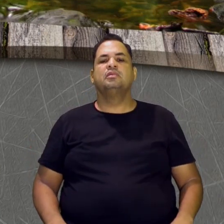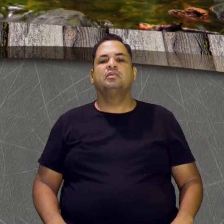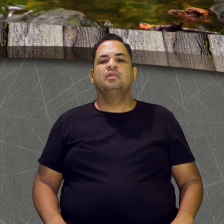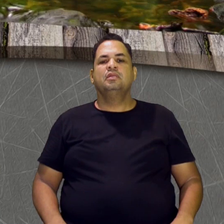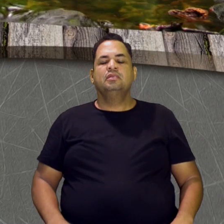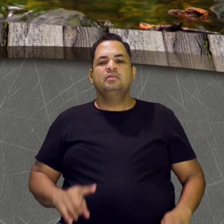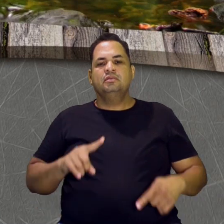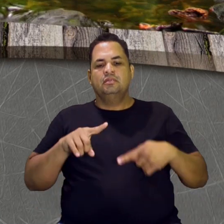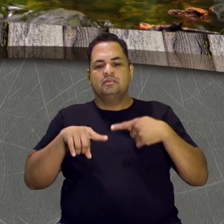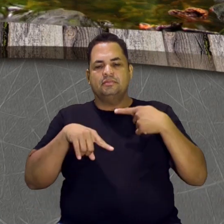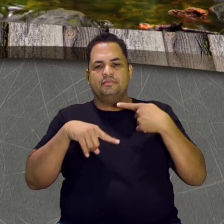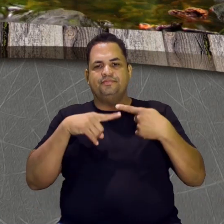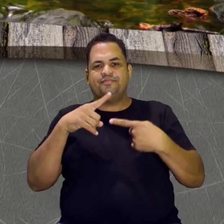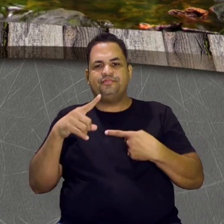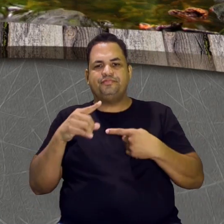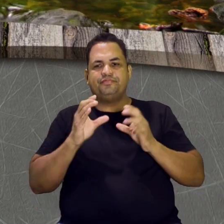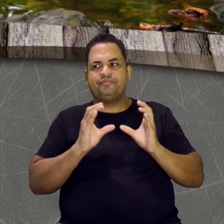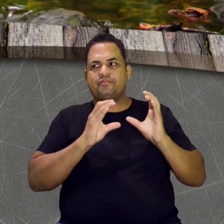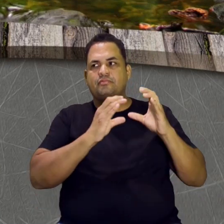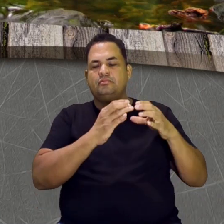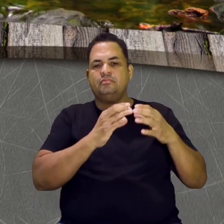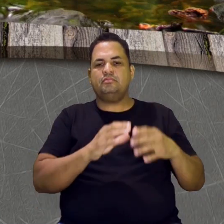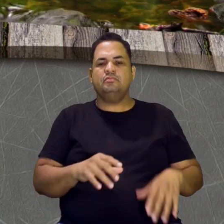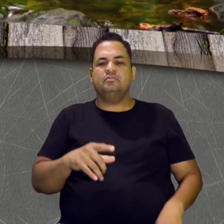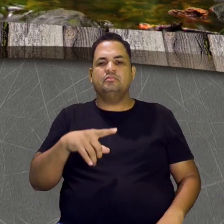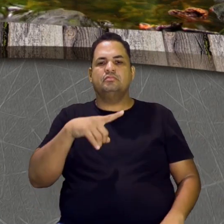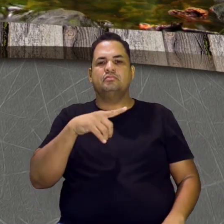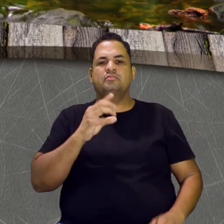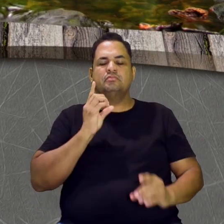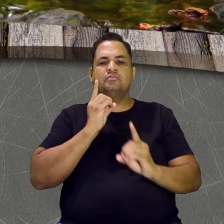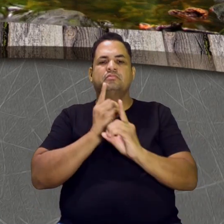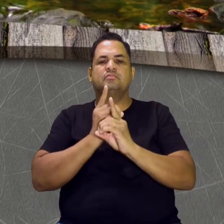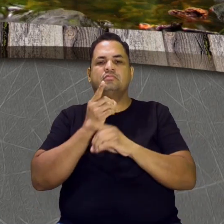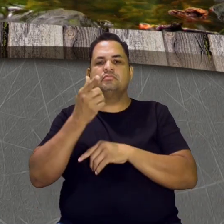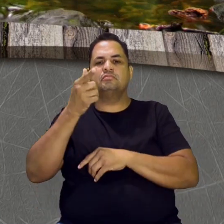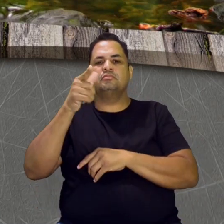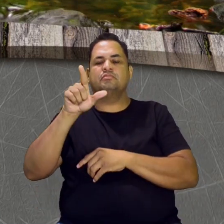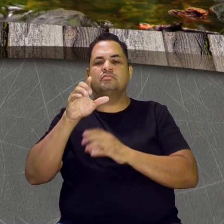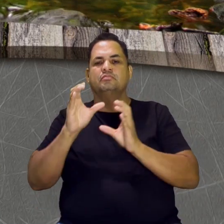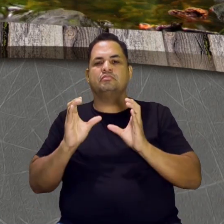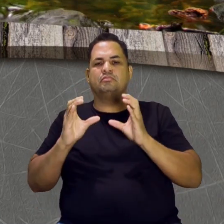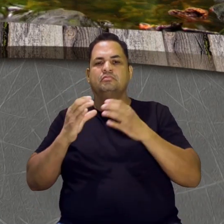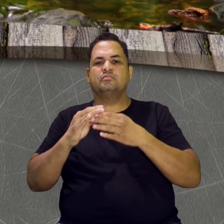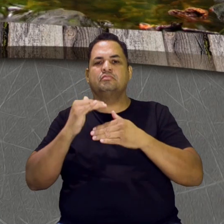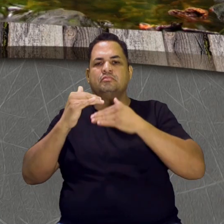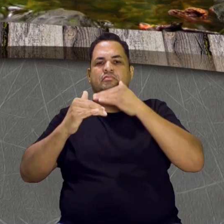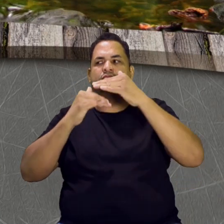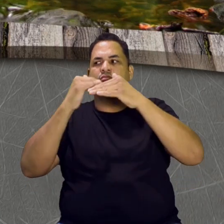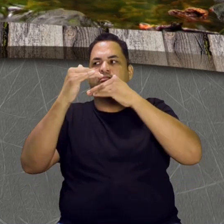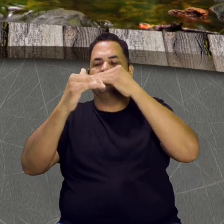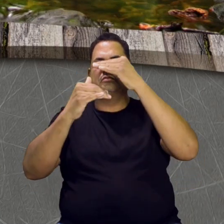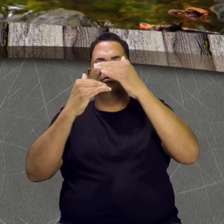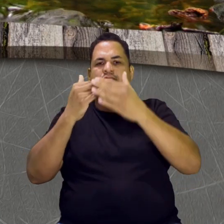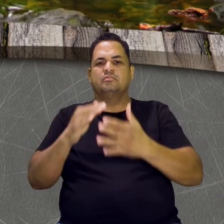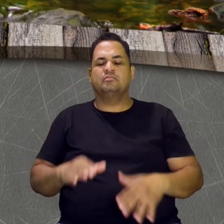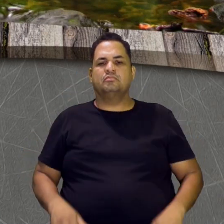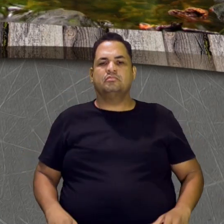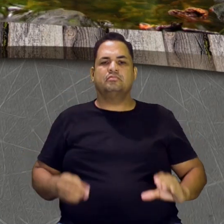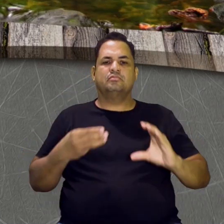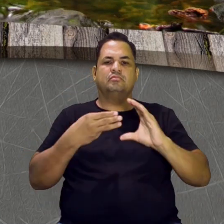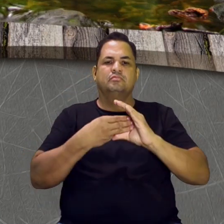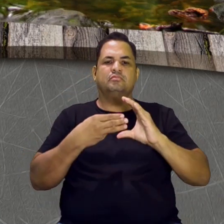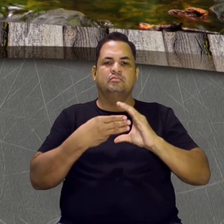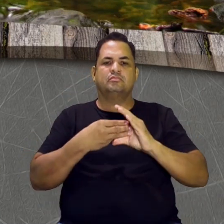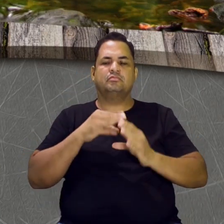Saindo desse processo aí, desse grupo, você vai encontrar um outro grupo mais evoluído com células